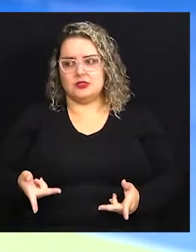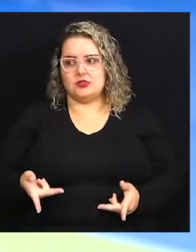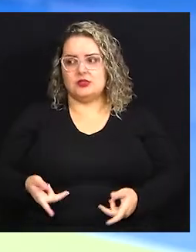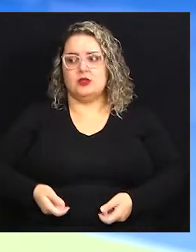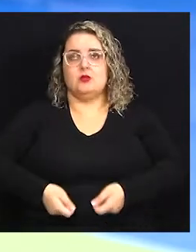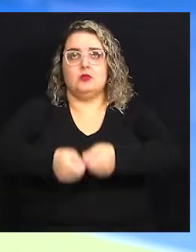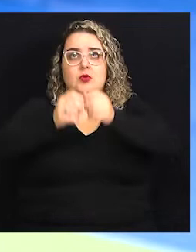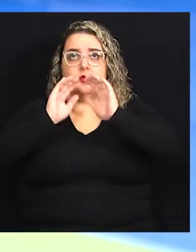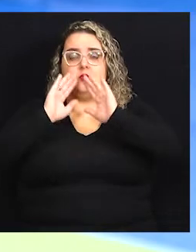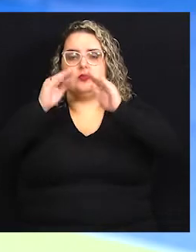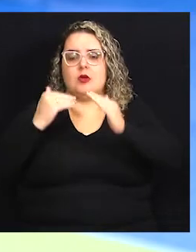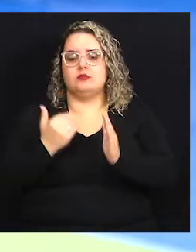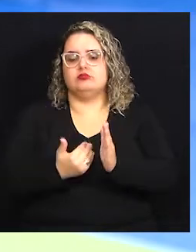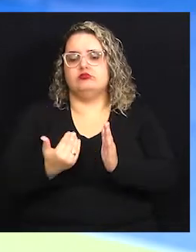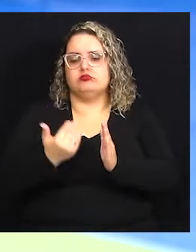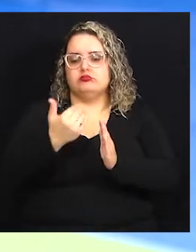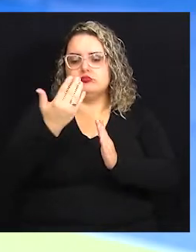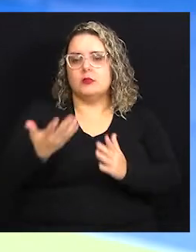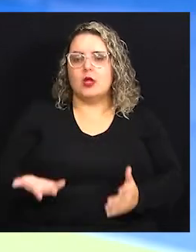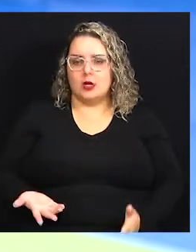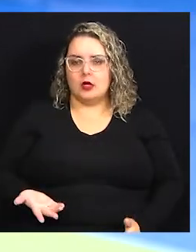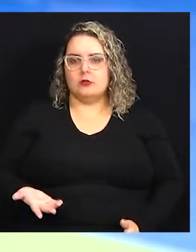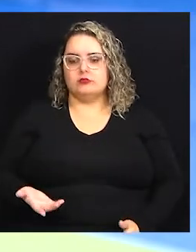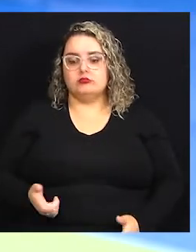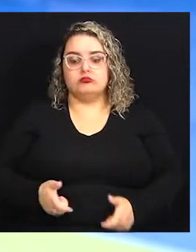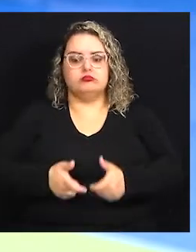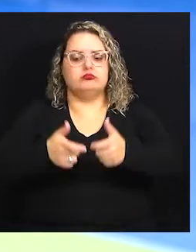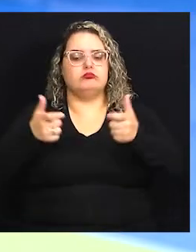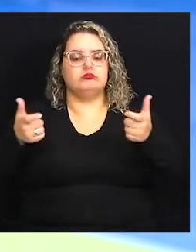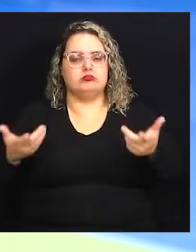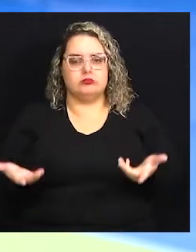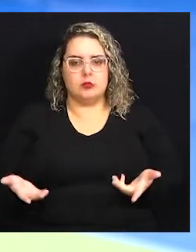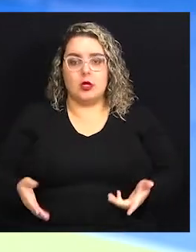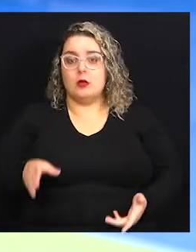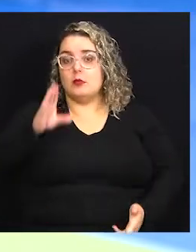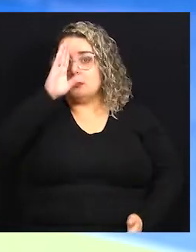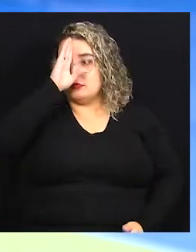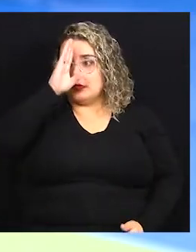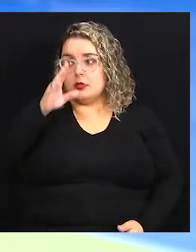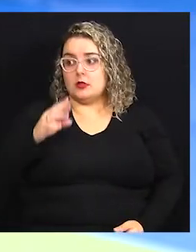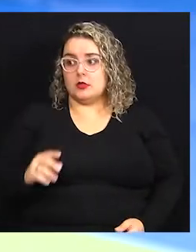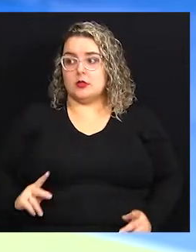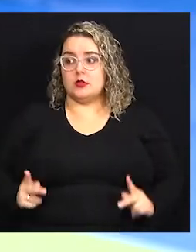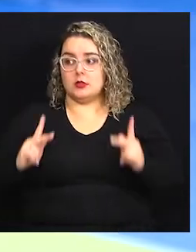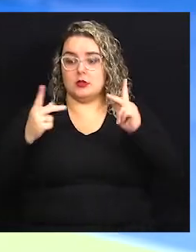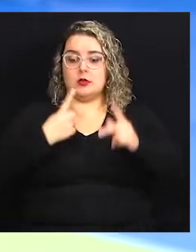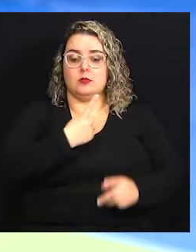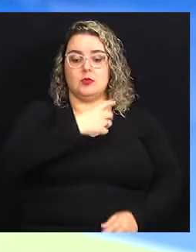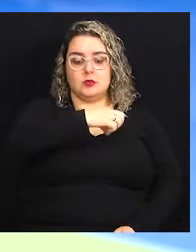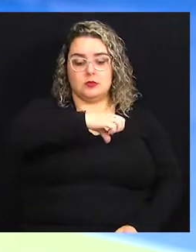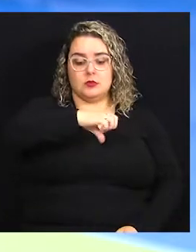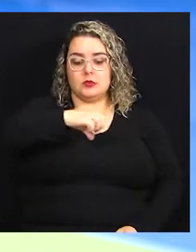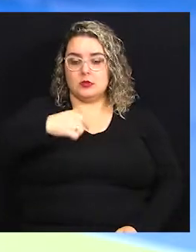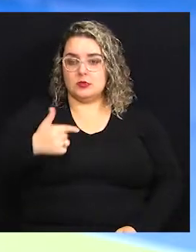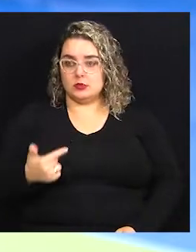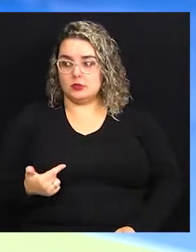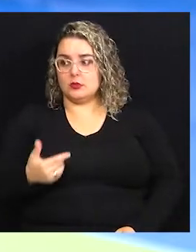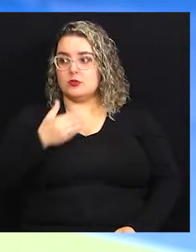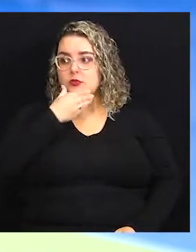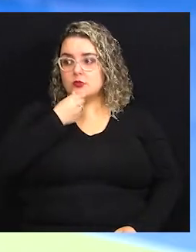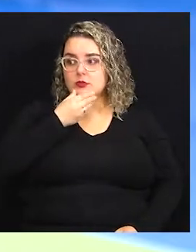na evolução do voleibol ele foi muito grande, principalmente depois que a gente foi campeão olímpico em 1992,